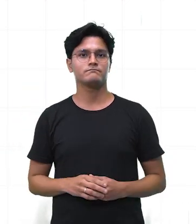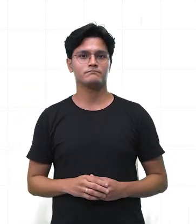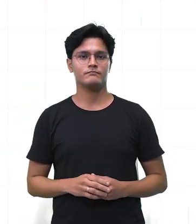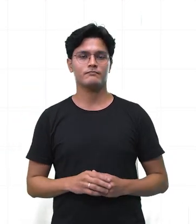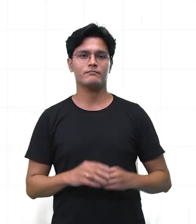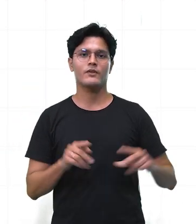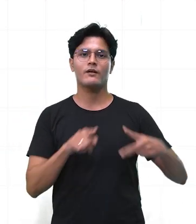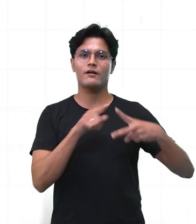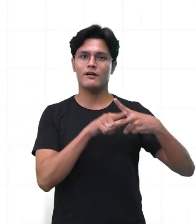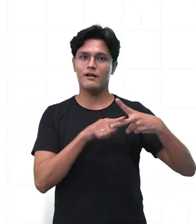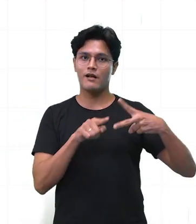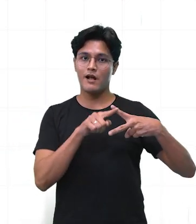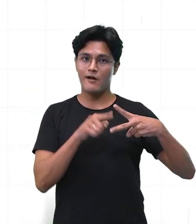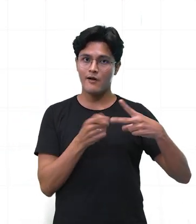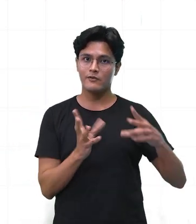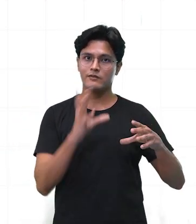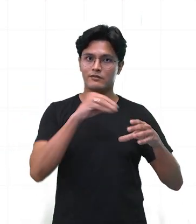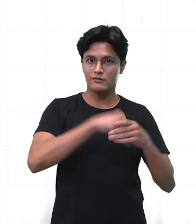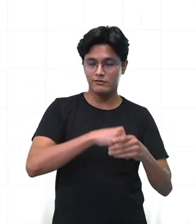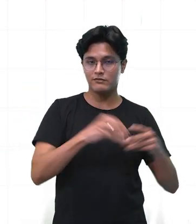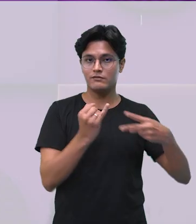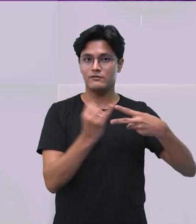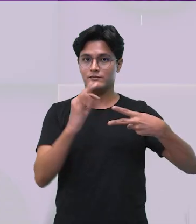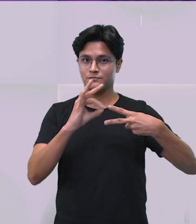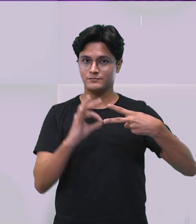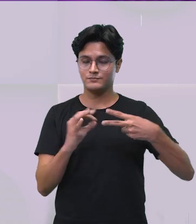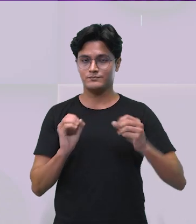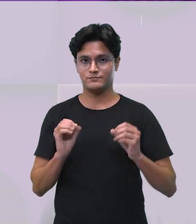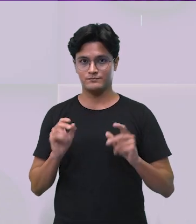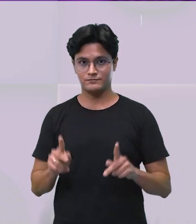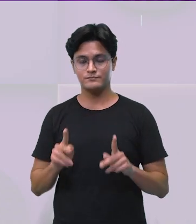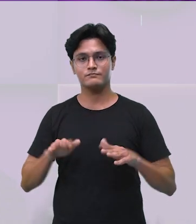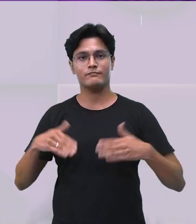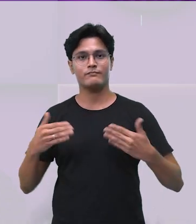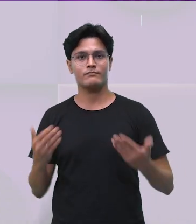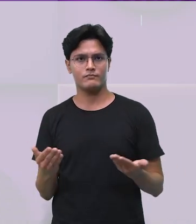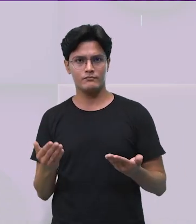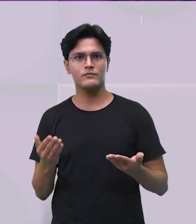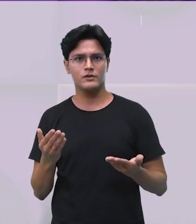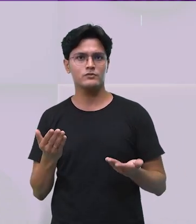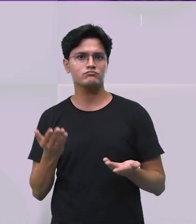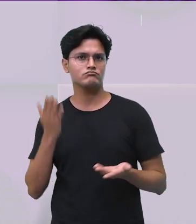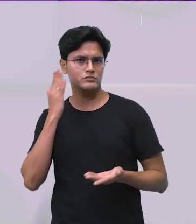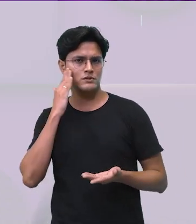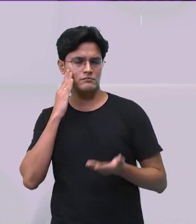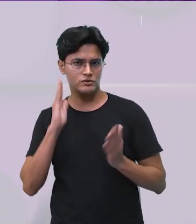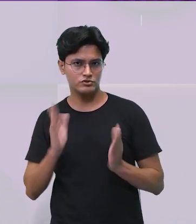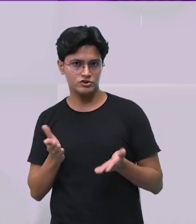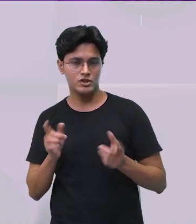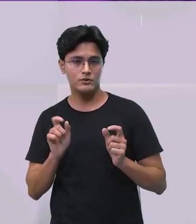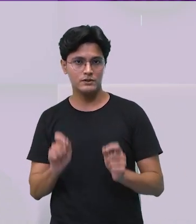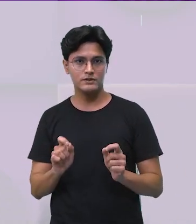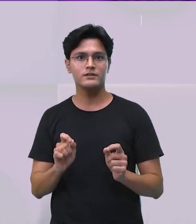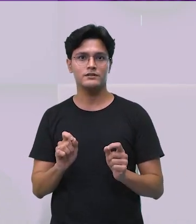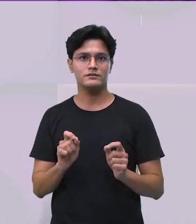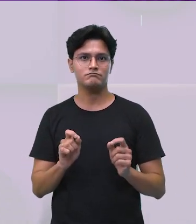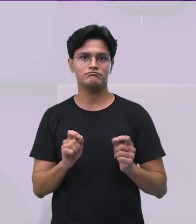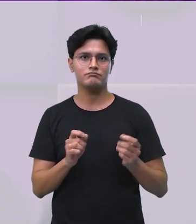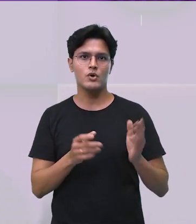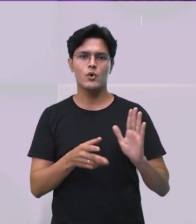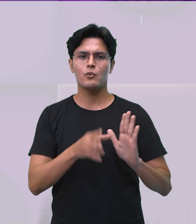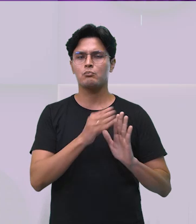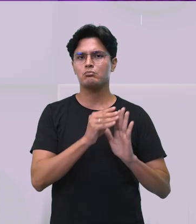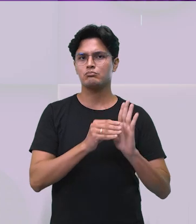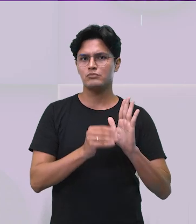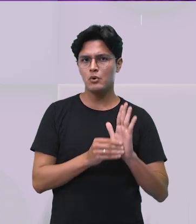e externos de polígonos, ok? Então nós já temos condições de avançarmos para